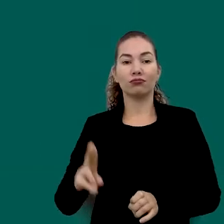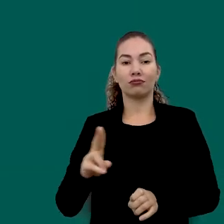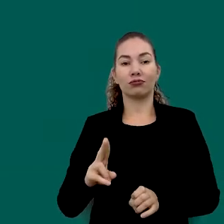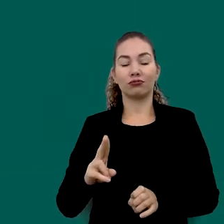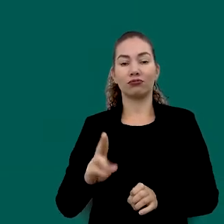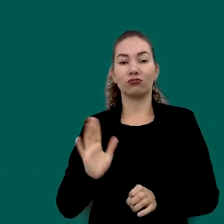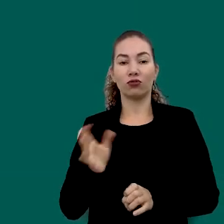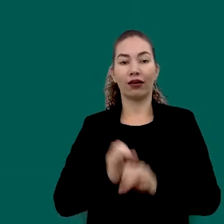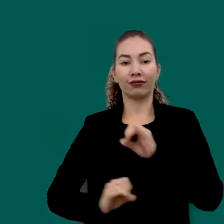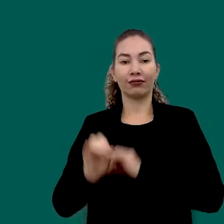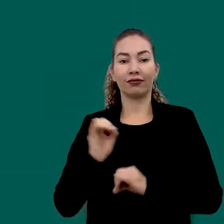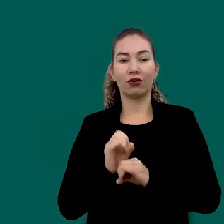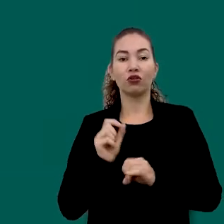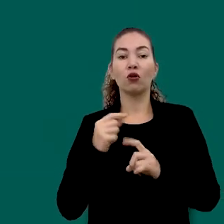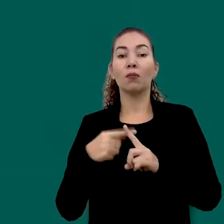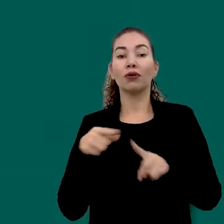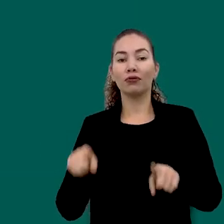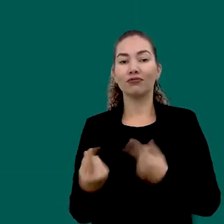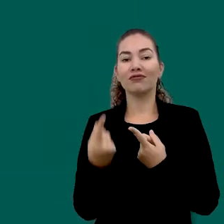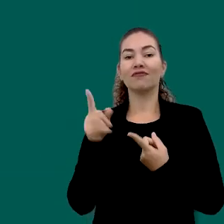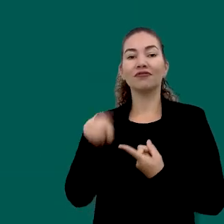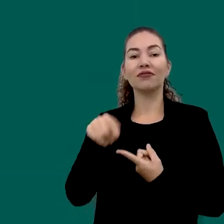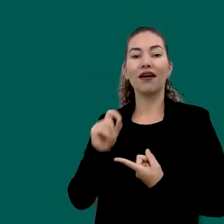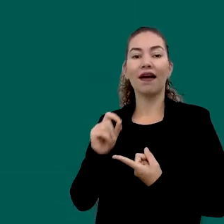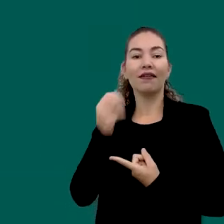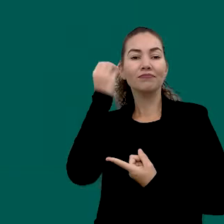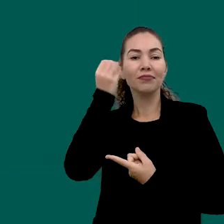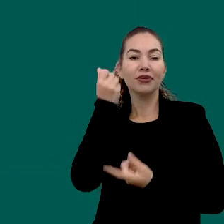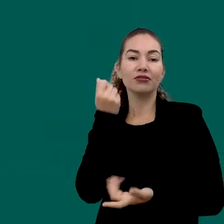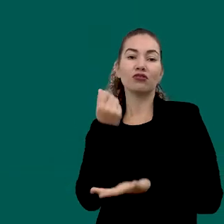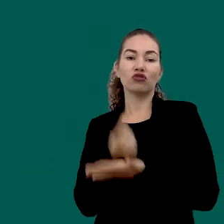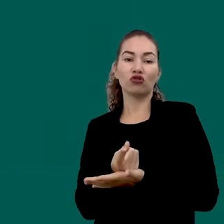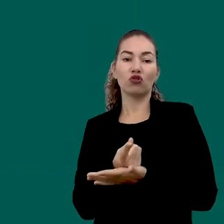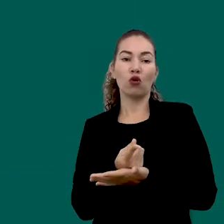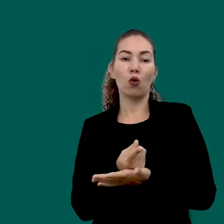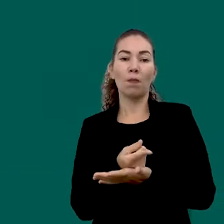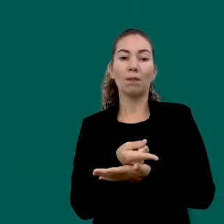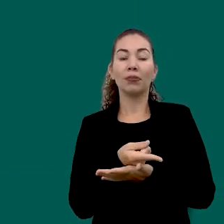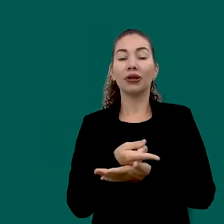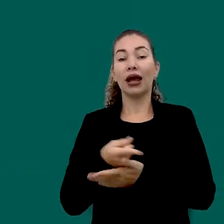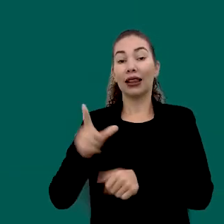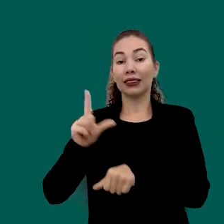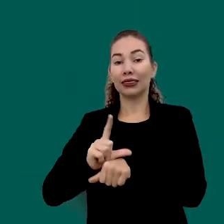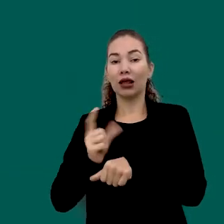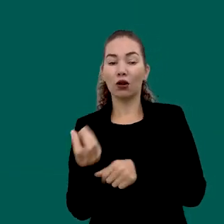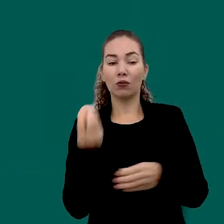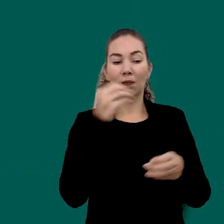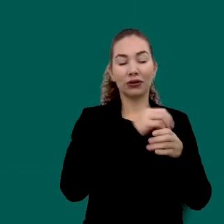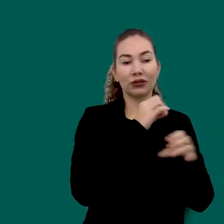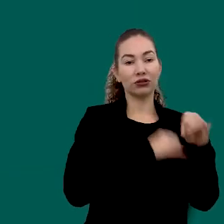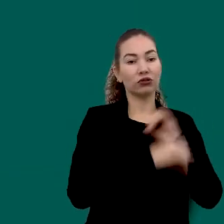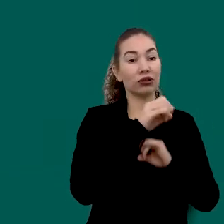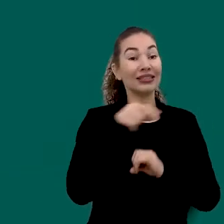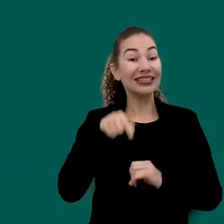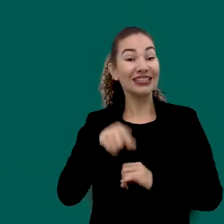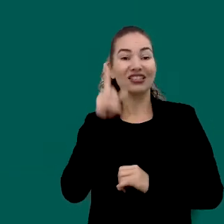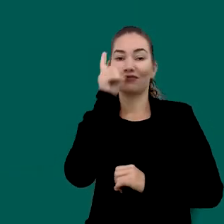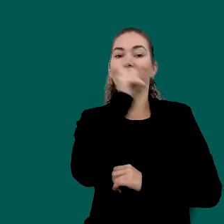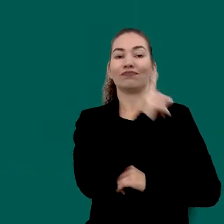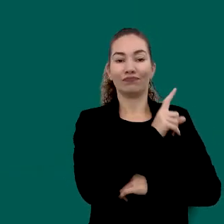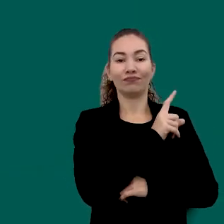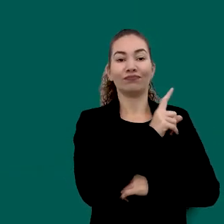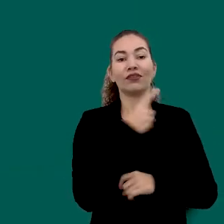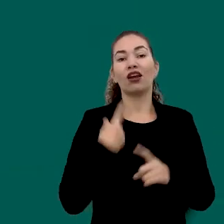dele. Porque o desafio é esse, tá? É você levar a experiência de compra do chão de loja para dentro do e-commerce. Isso é muito difícil. Porque